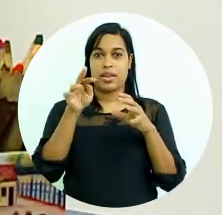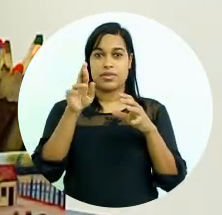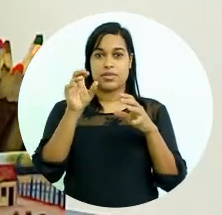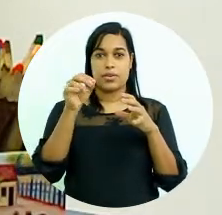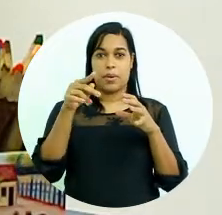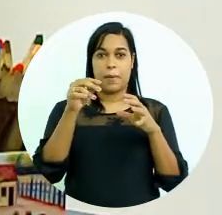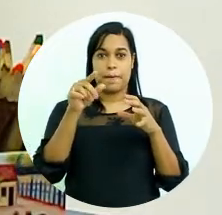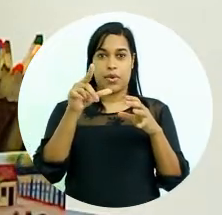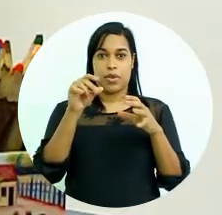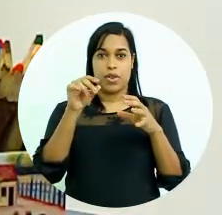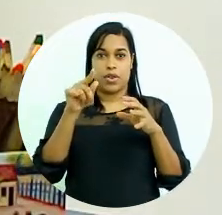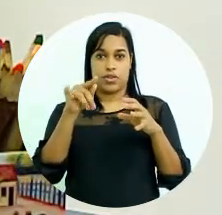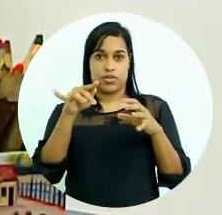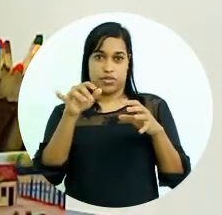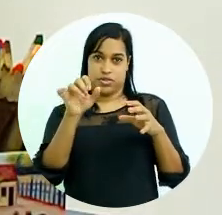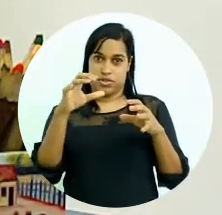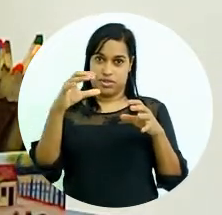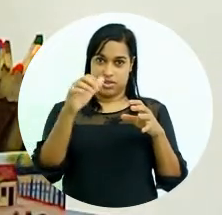e antropológicas.